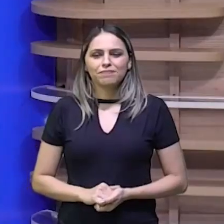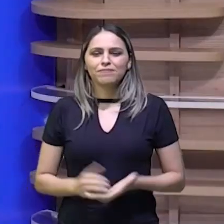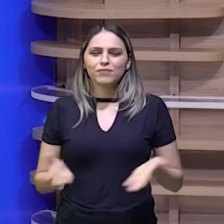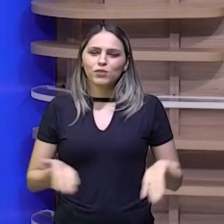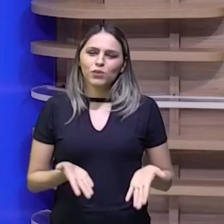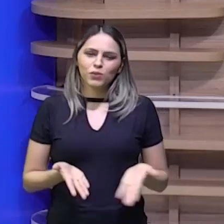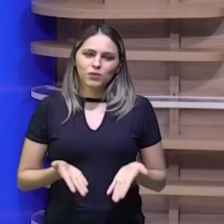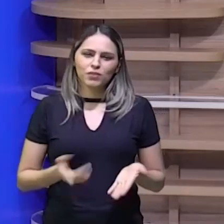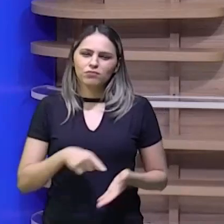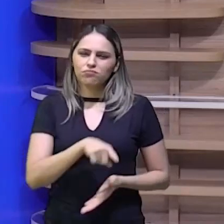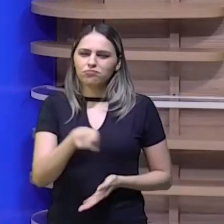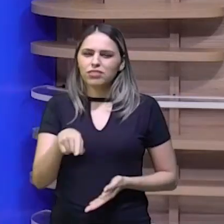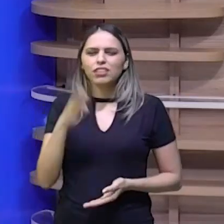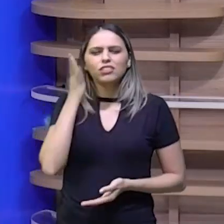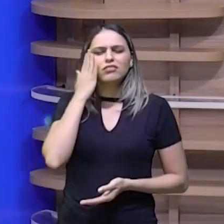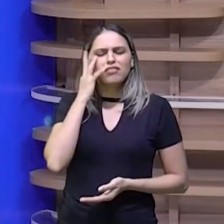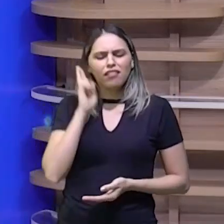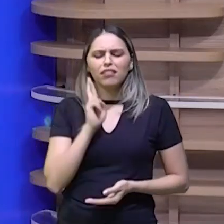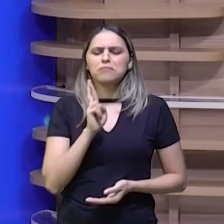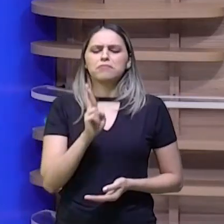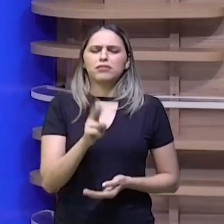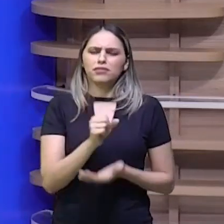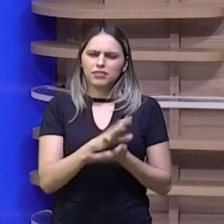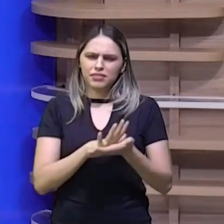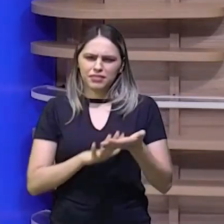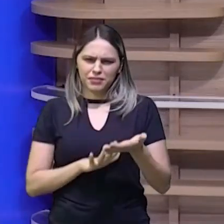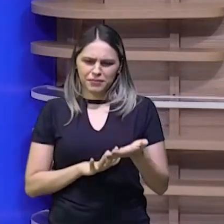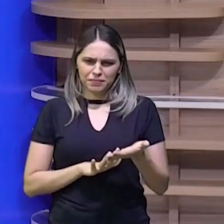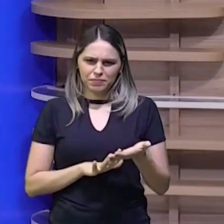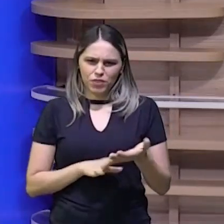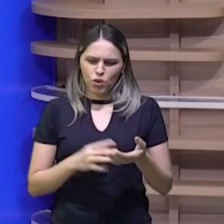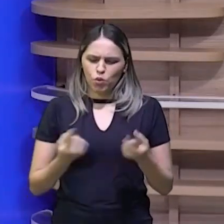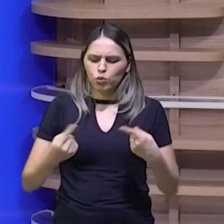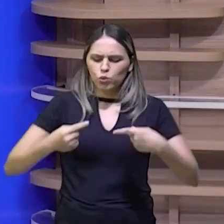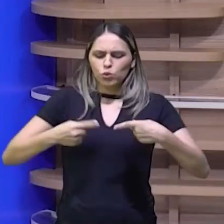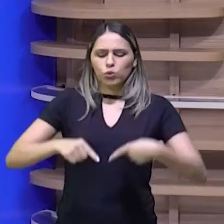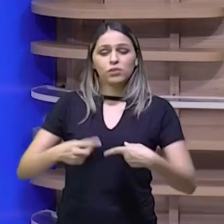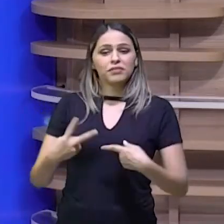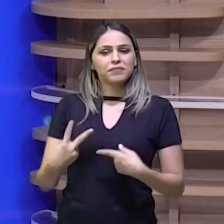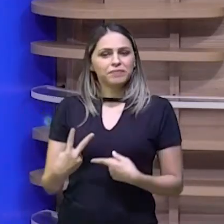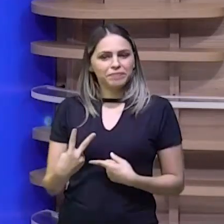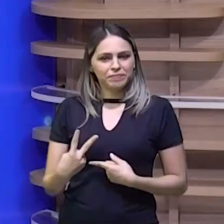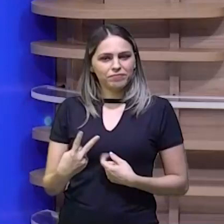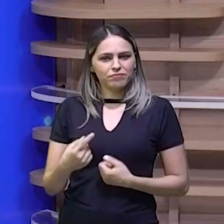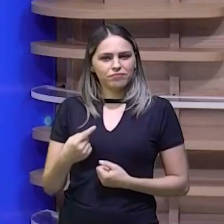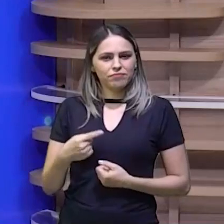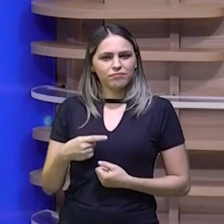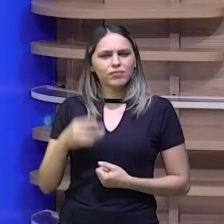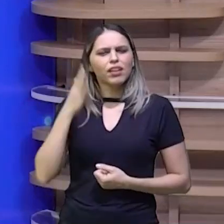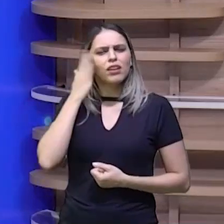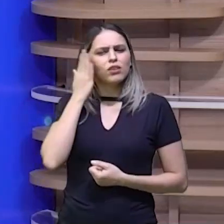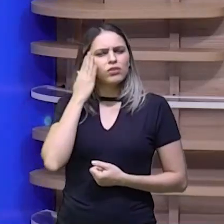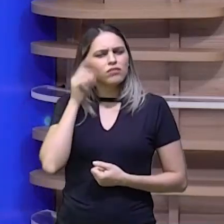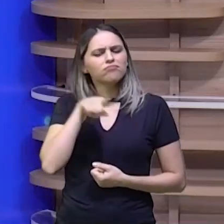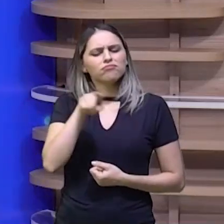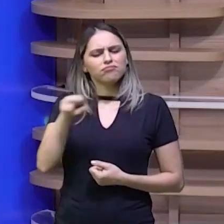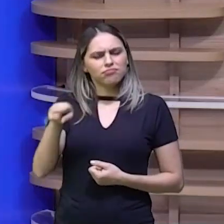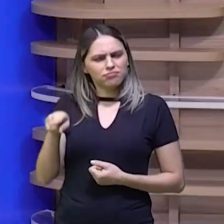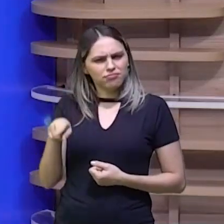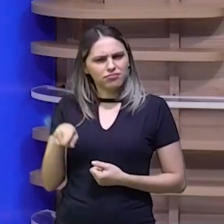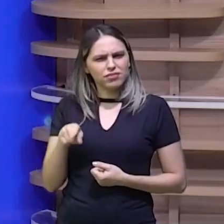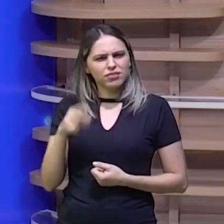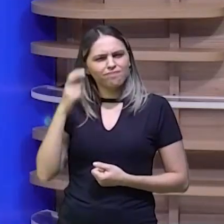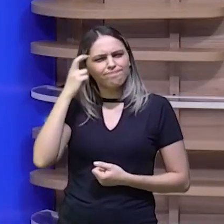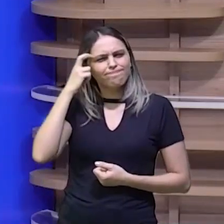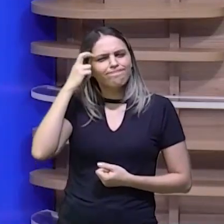agora, crianças, que vocês já resolveram os nossos dois desafios do dia. E eu sei muito bem que vocês já